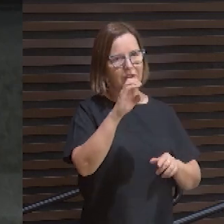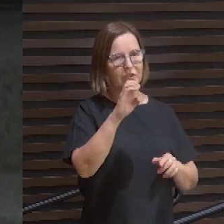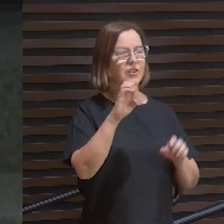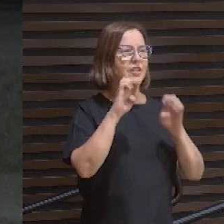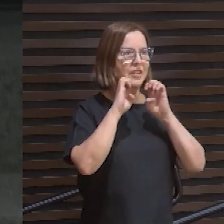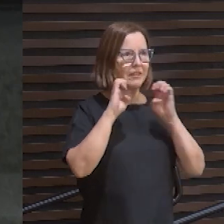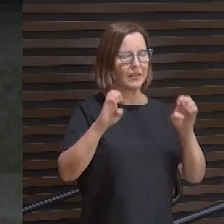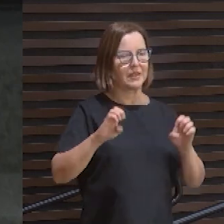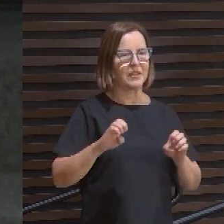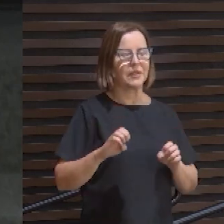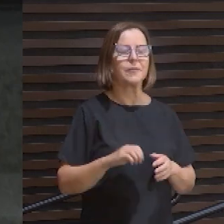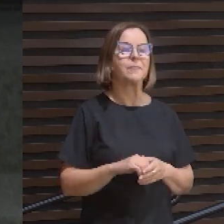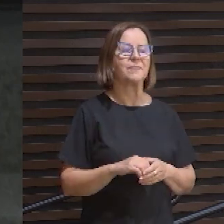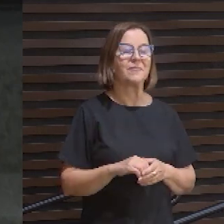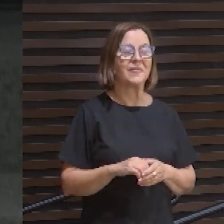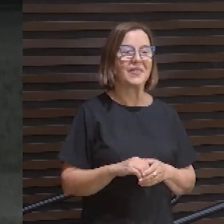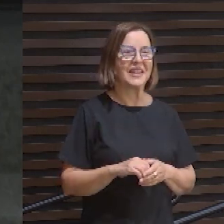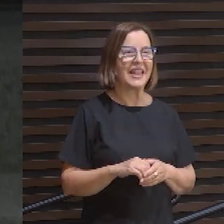São João da Cruz,